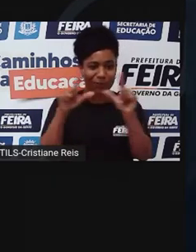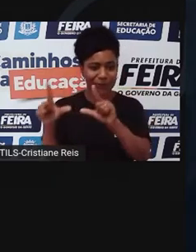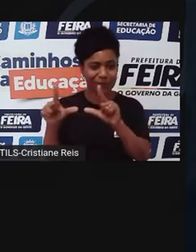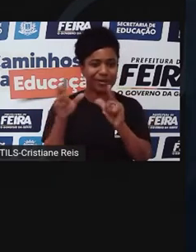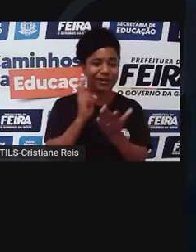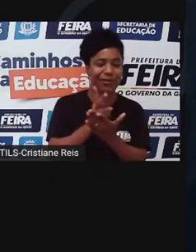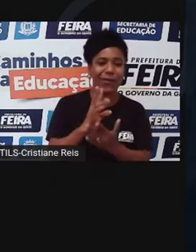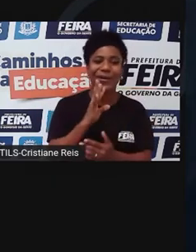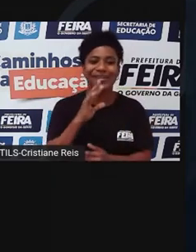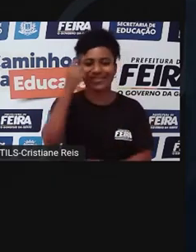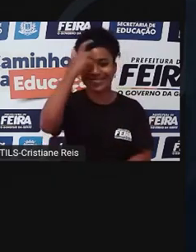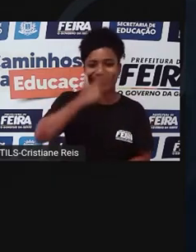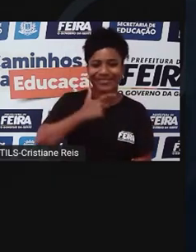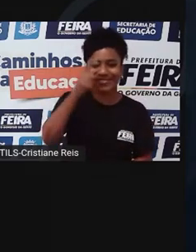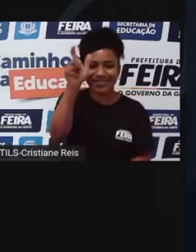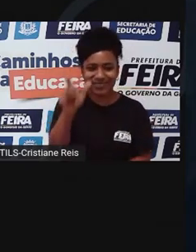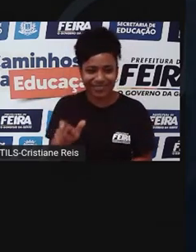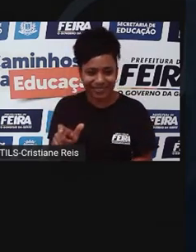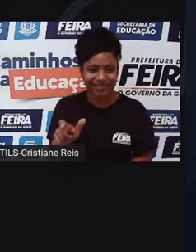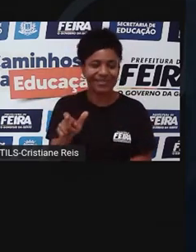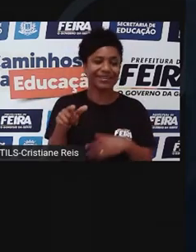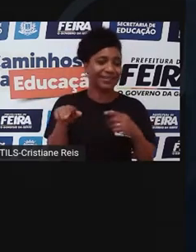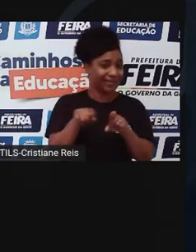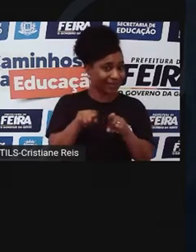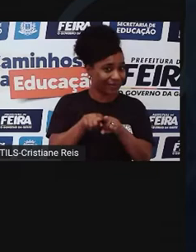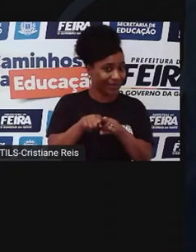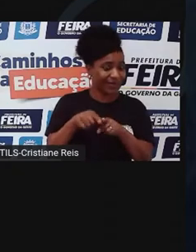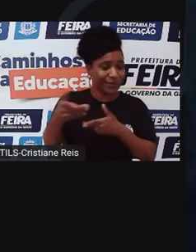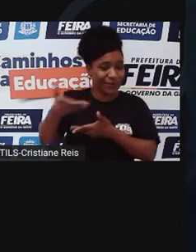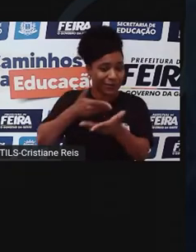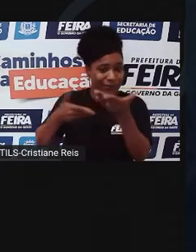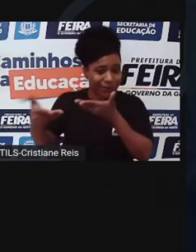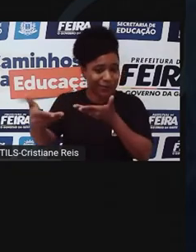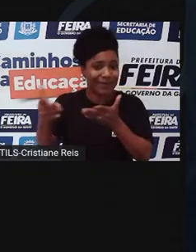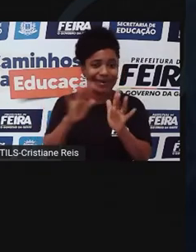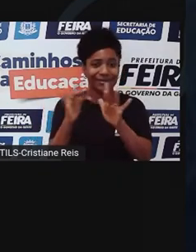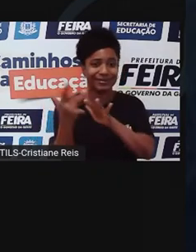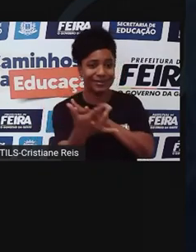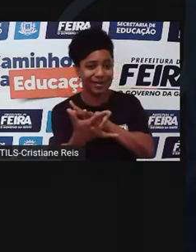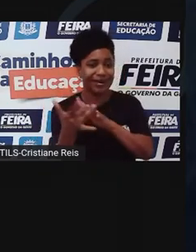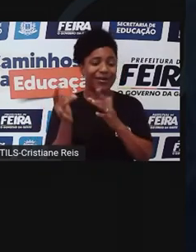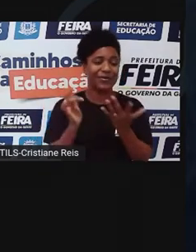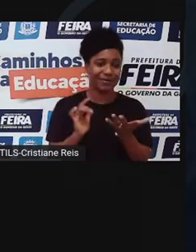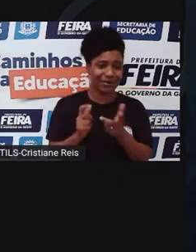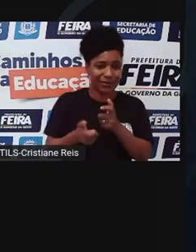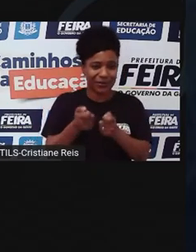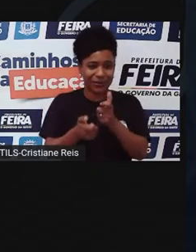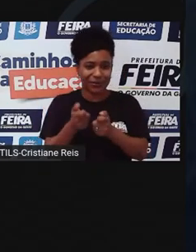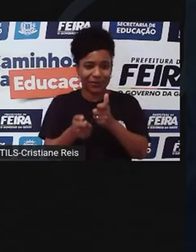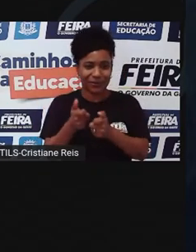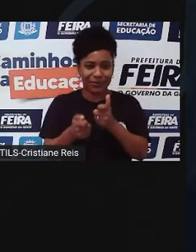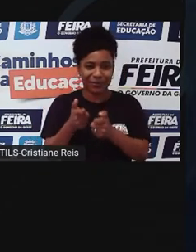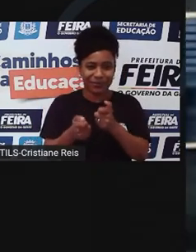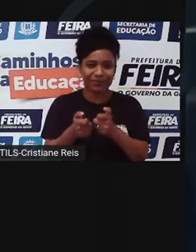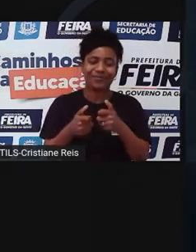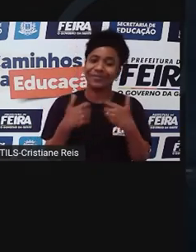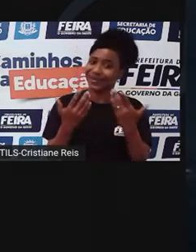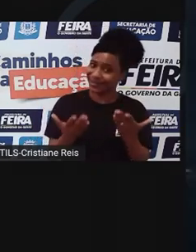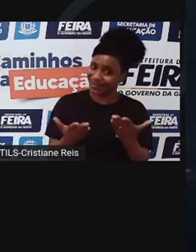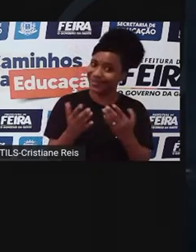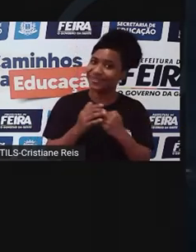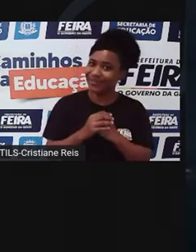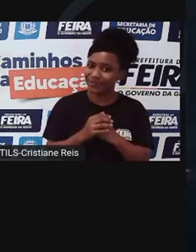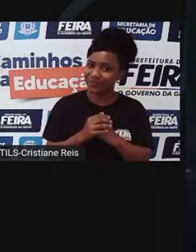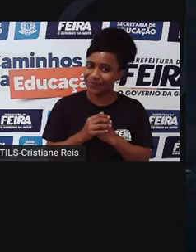perto, quem você quer que conheça uma parte sua, que jogo estamos vendo, menos quem está compartilhando isso no Google Plus.